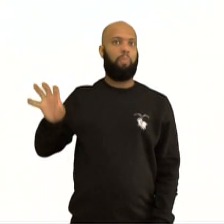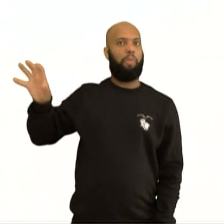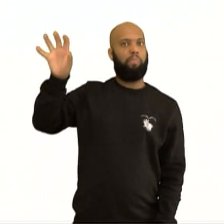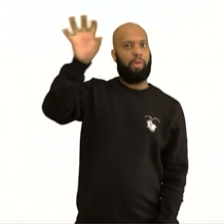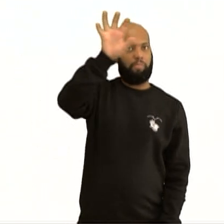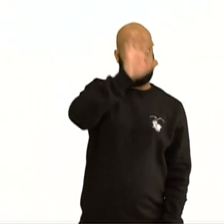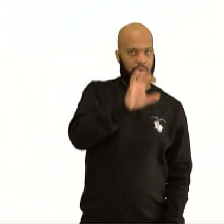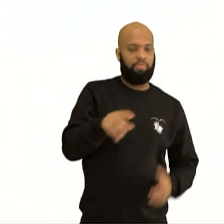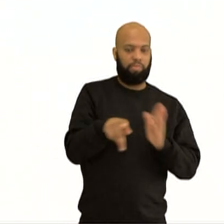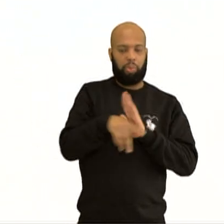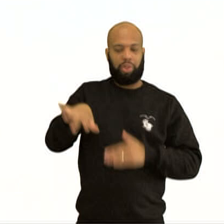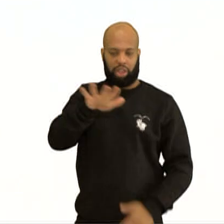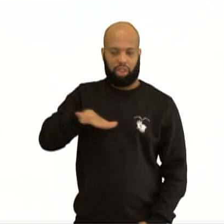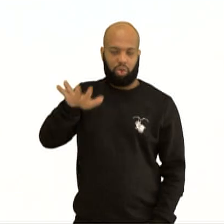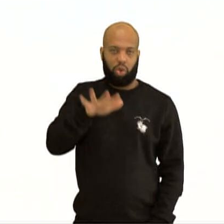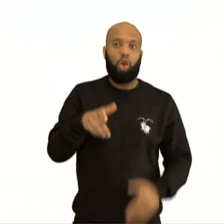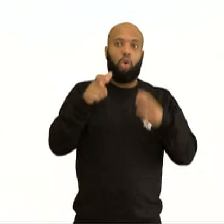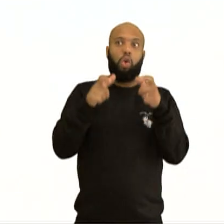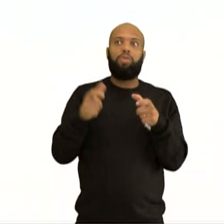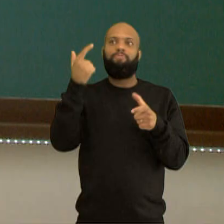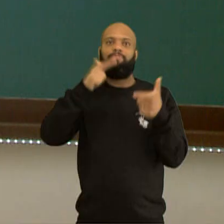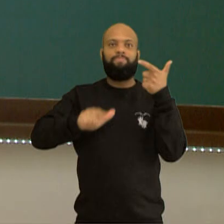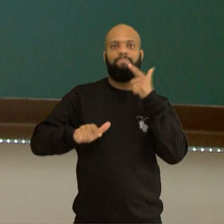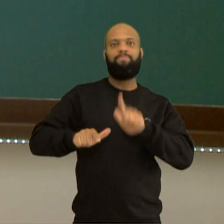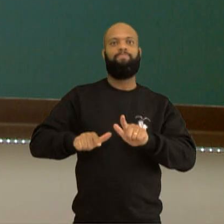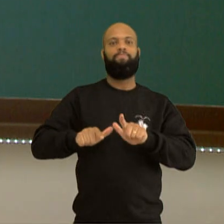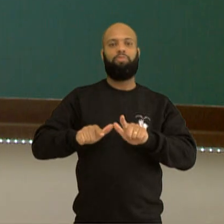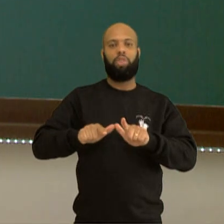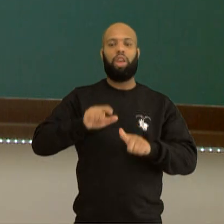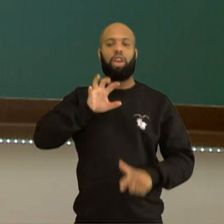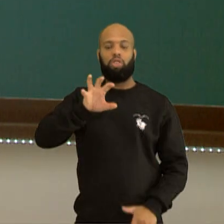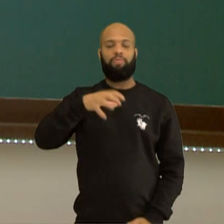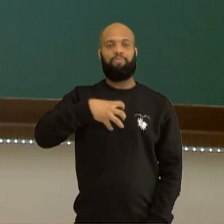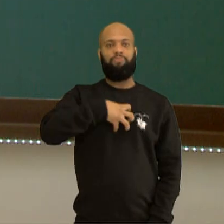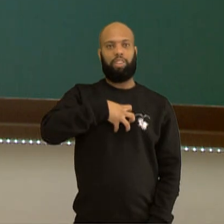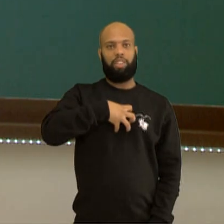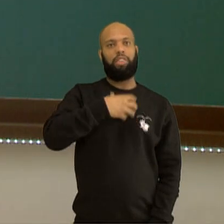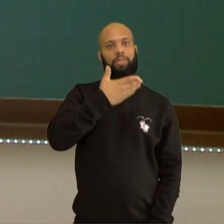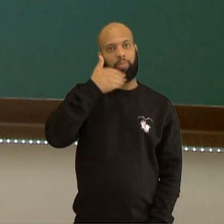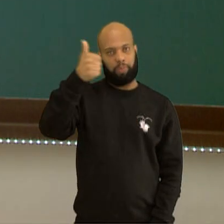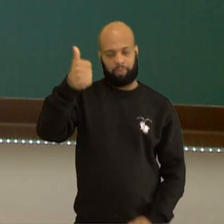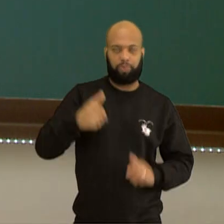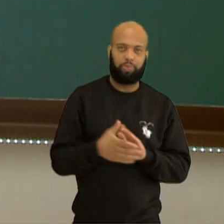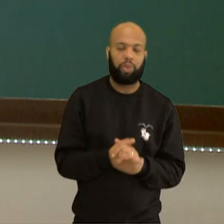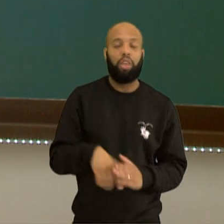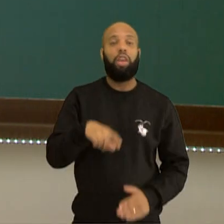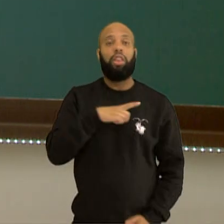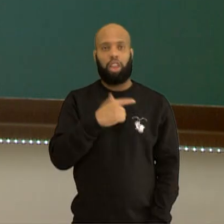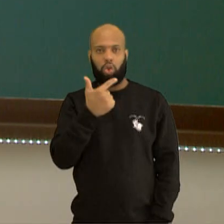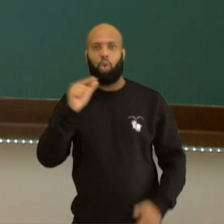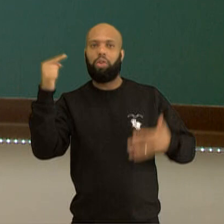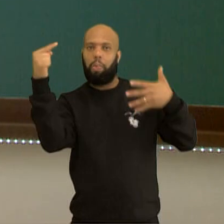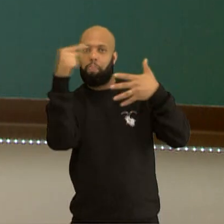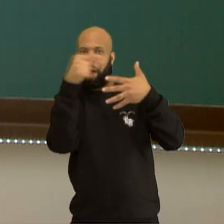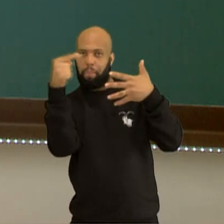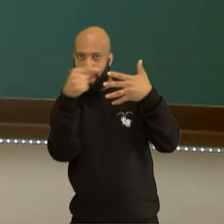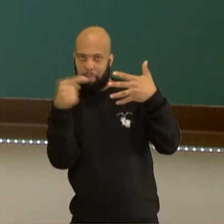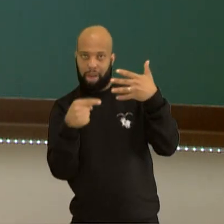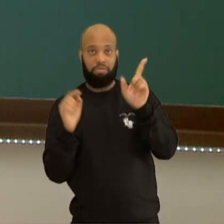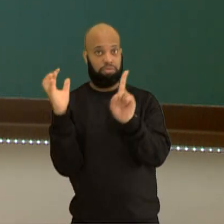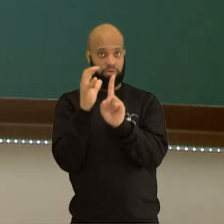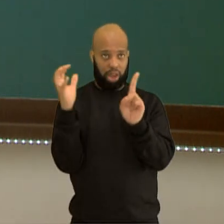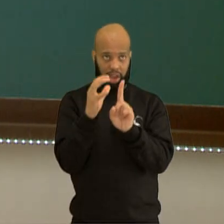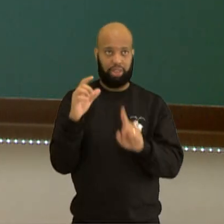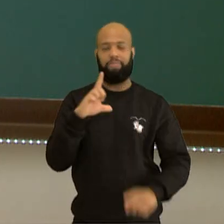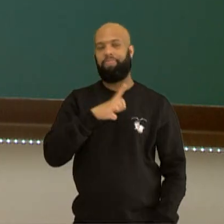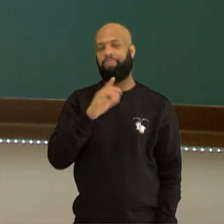do território onde ela consiga essas melhores condições de vida. Existem outros fatores que nós relacionamos